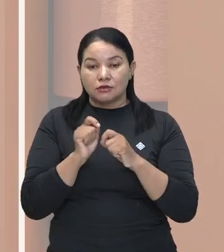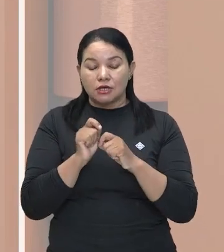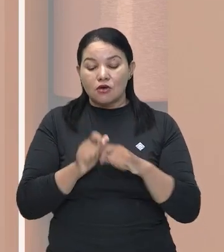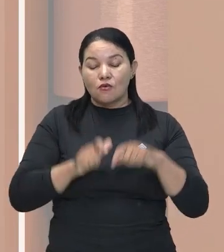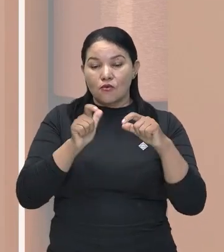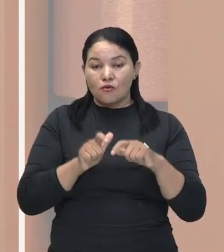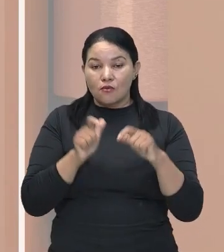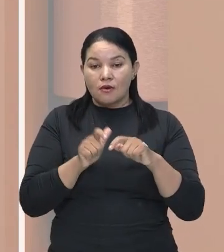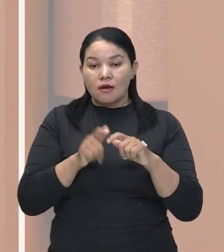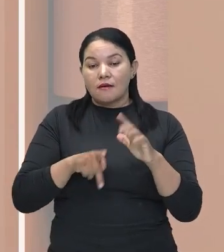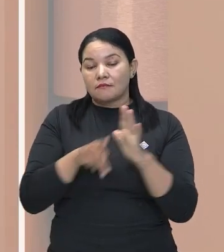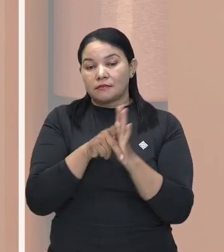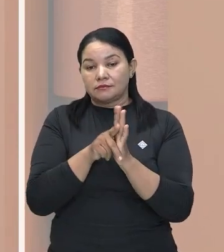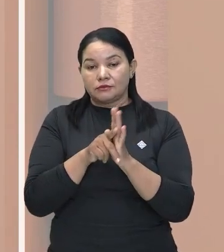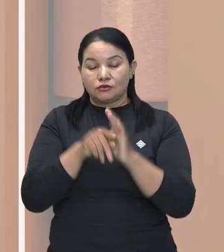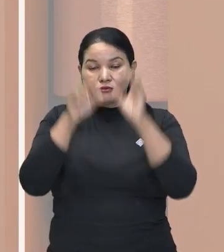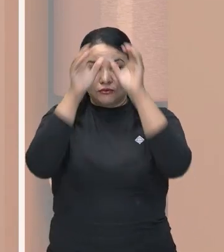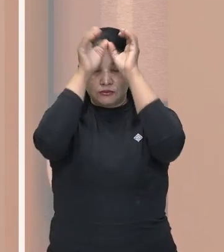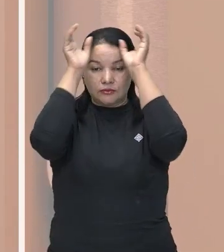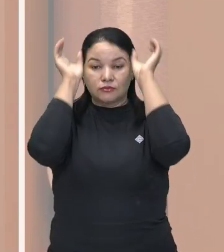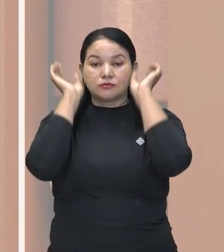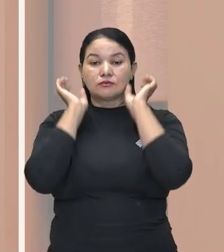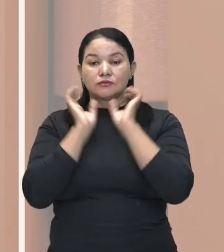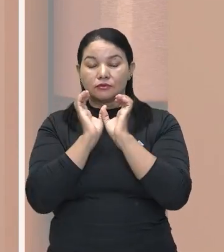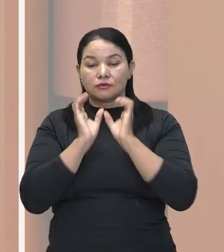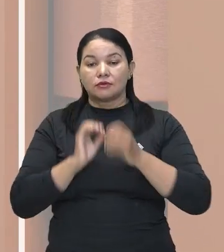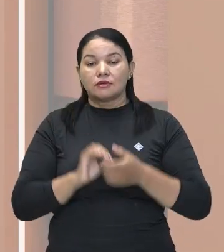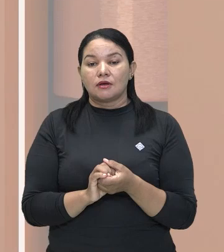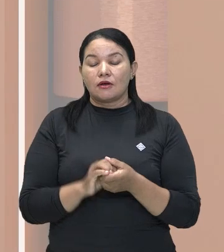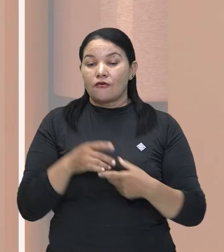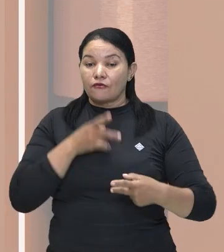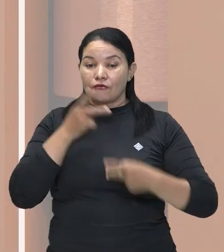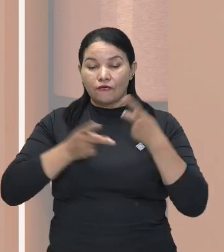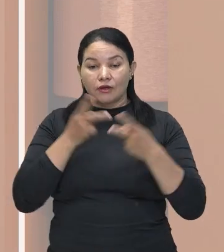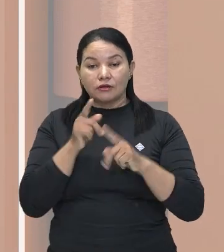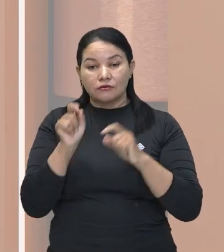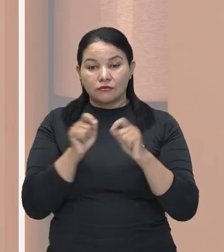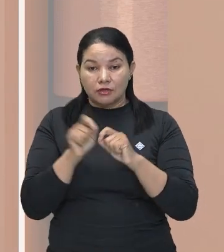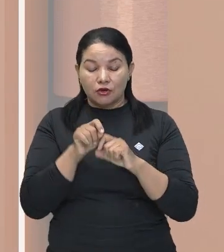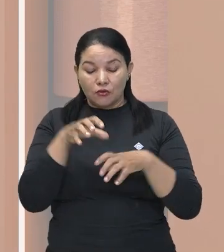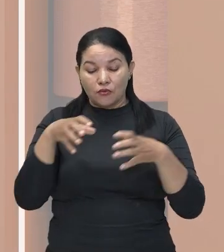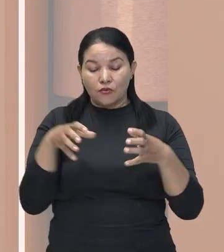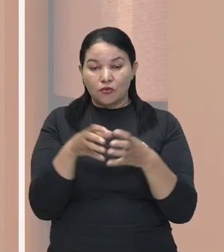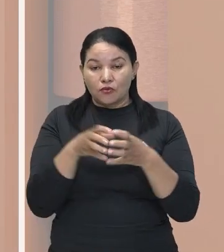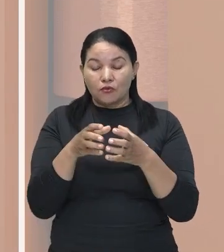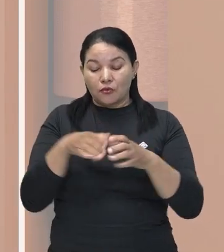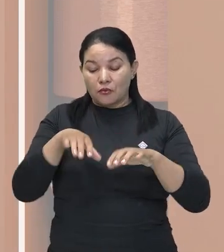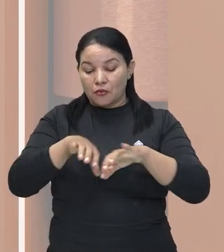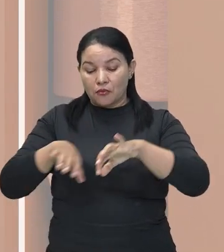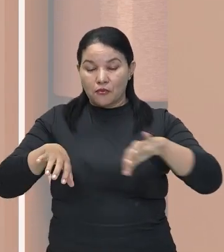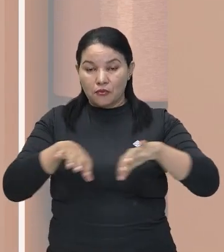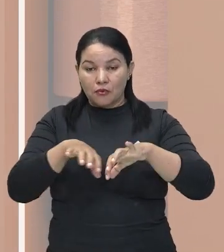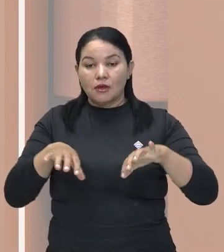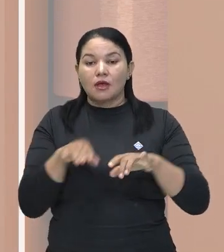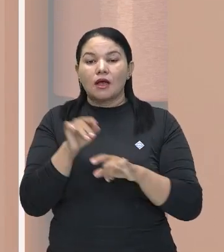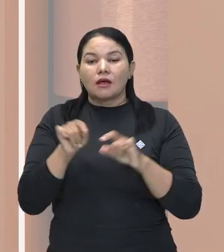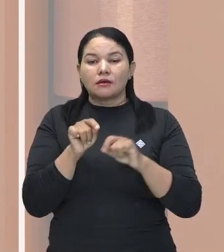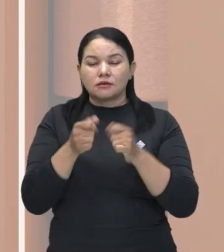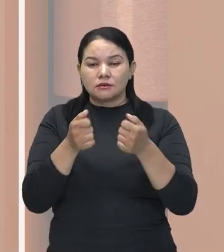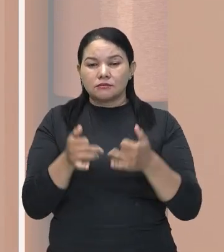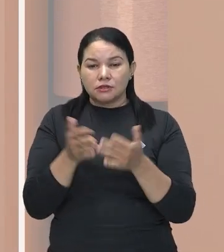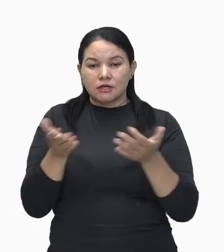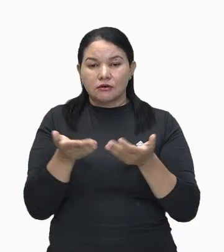território para os Inuits. E a gente começa falando sobre os movimentos separatistas. E a gente traz